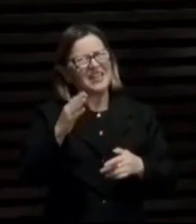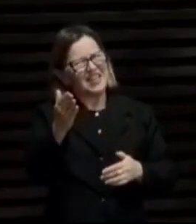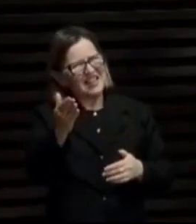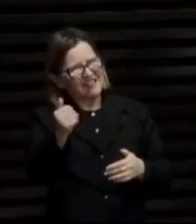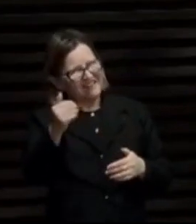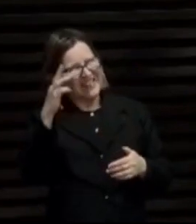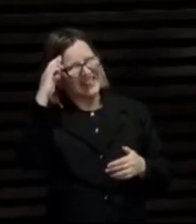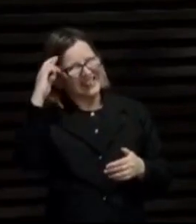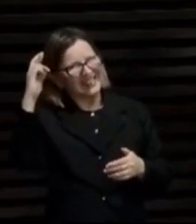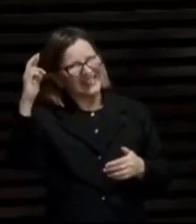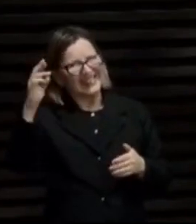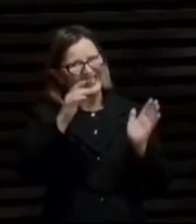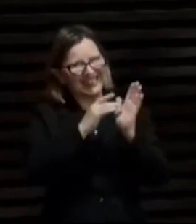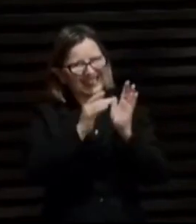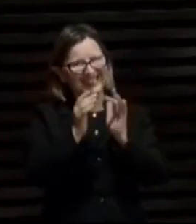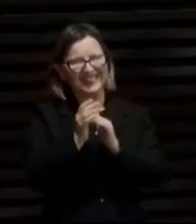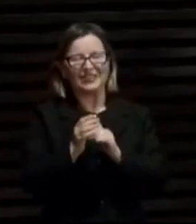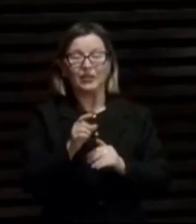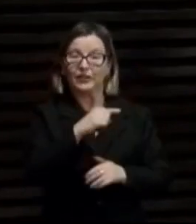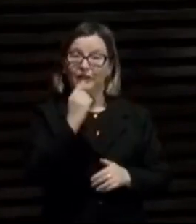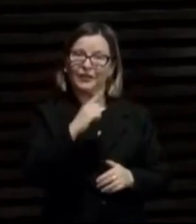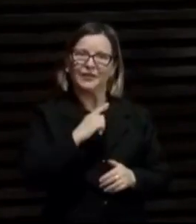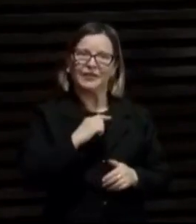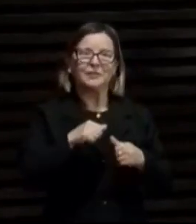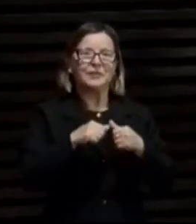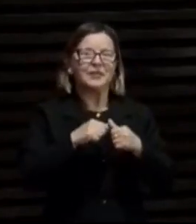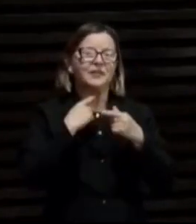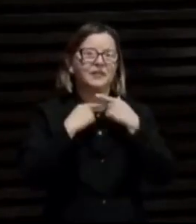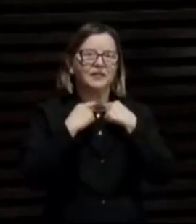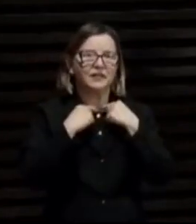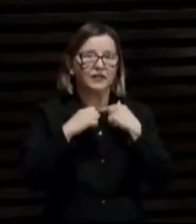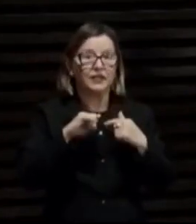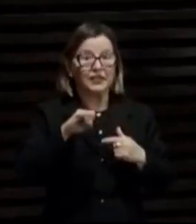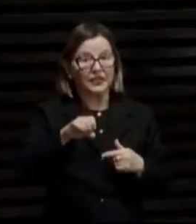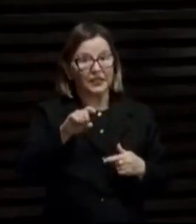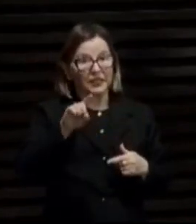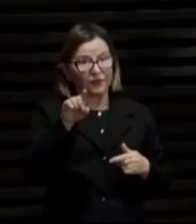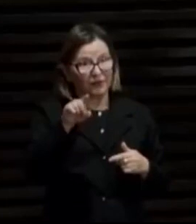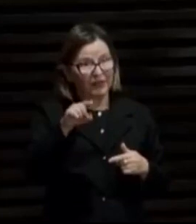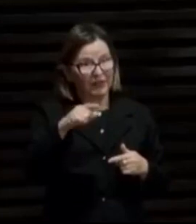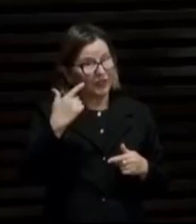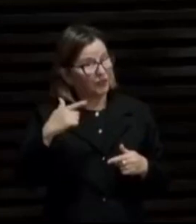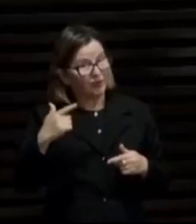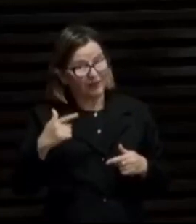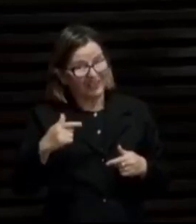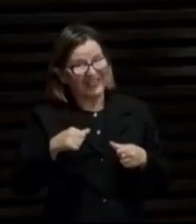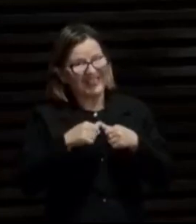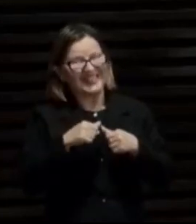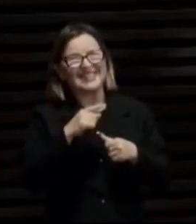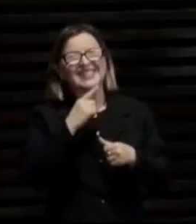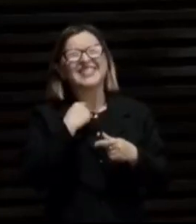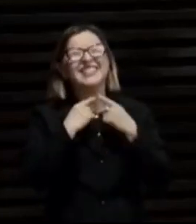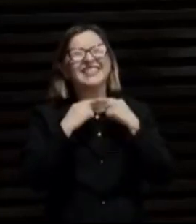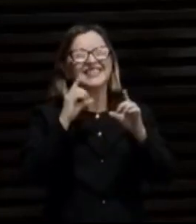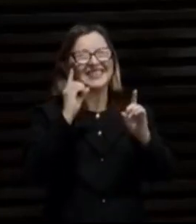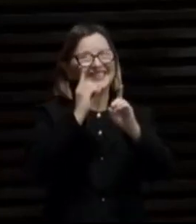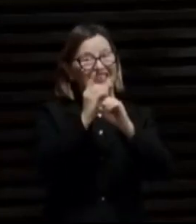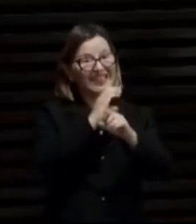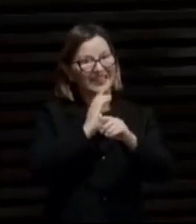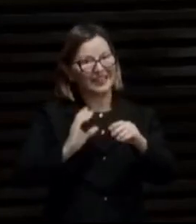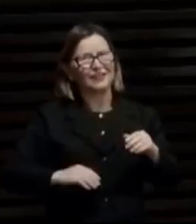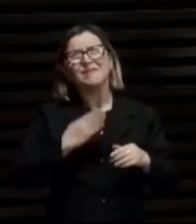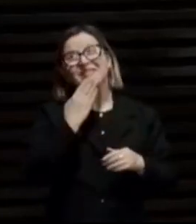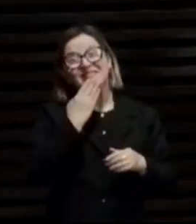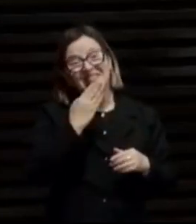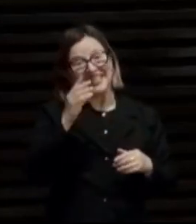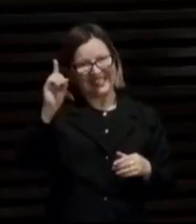esse desejo. Se você não tem esse desejo, meu irmão, de encontrar Cristo, peça a Deus. Nós precisamos